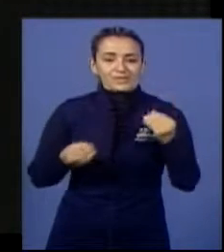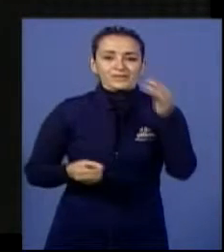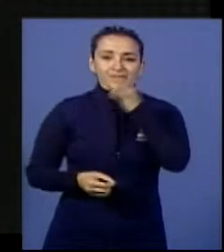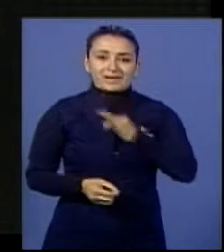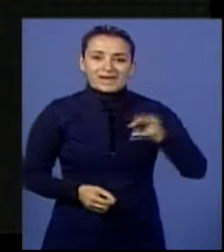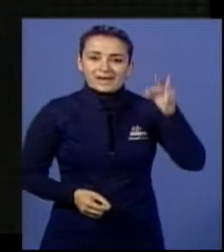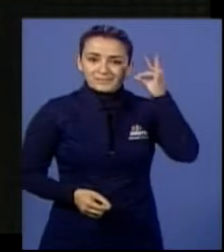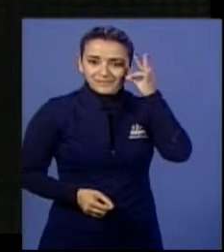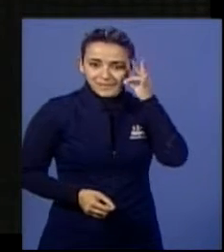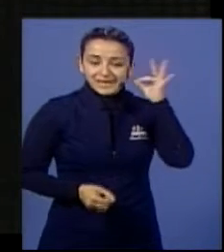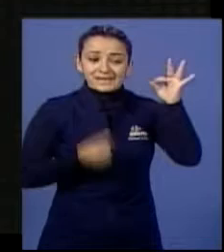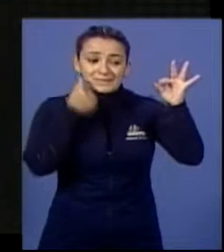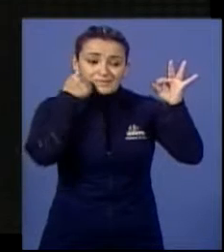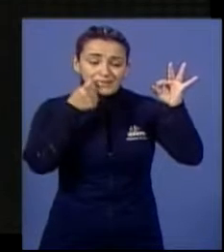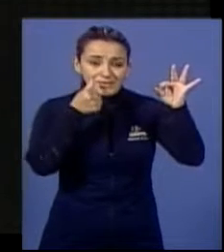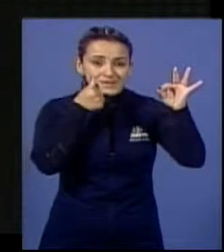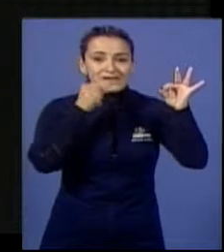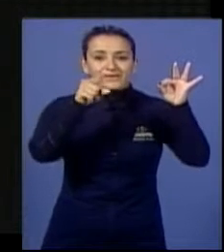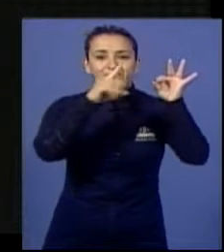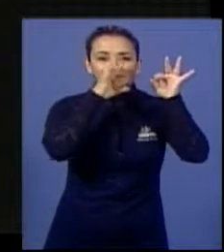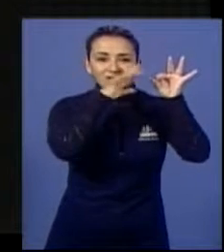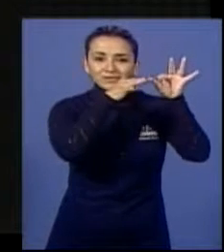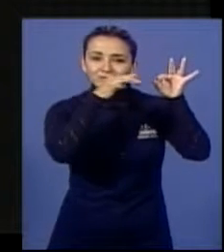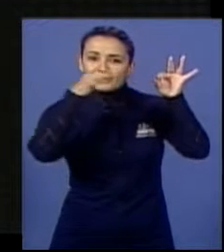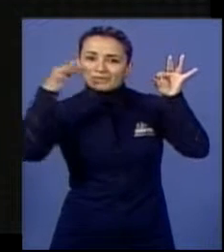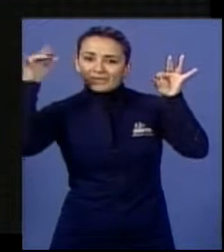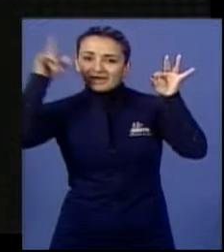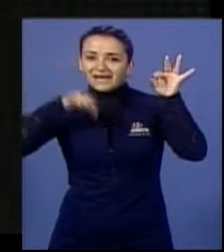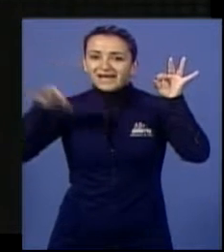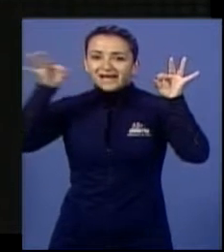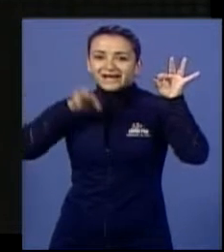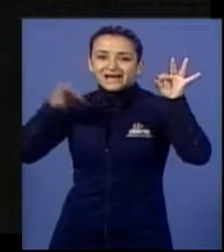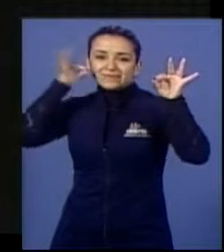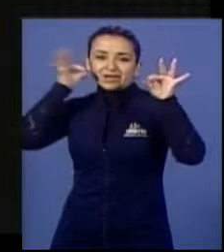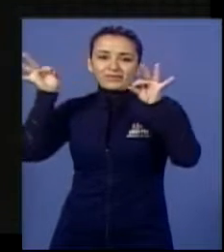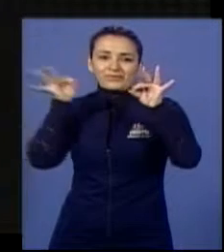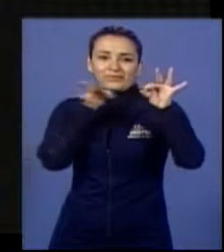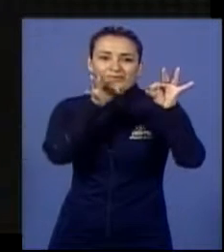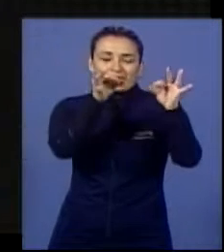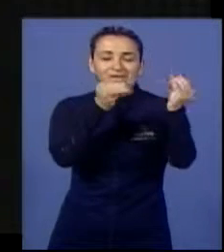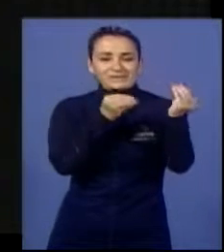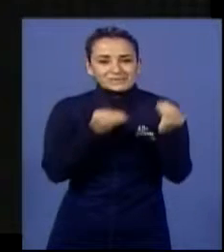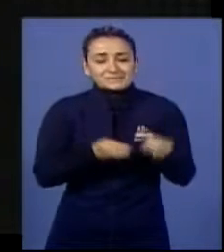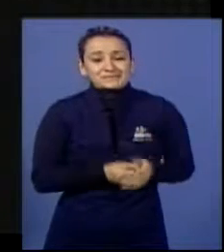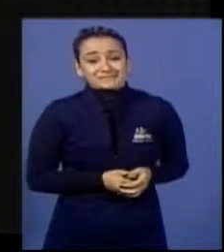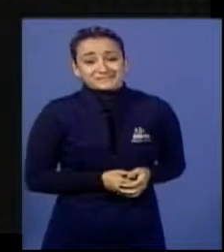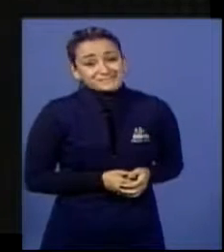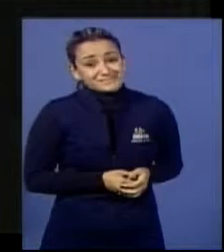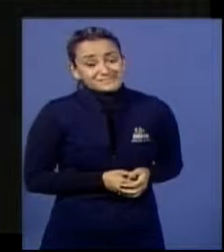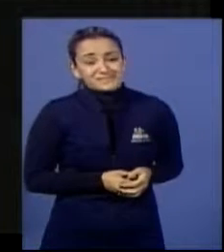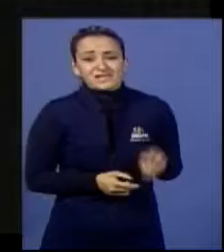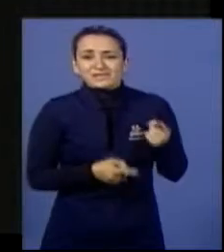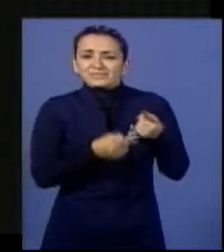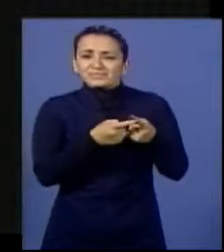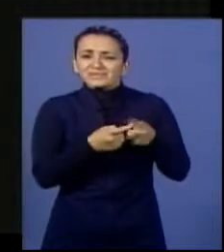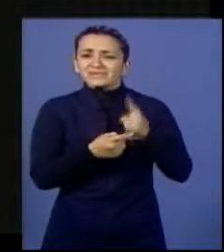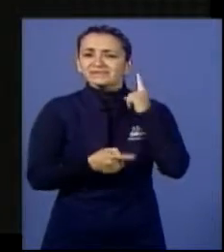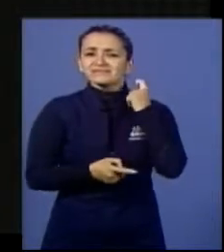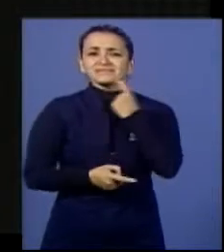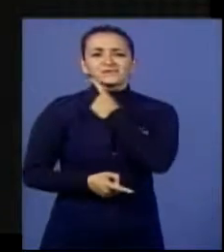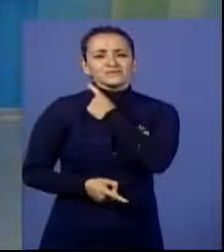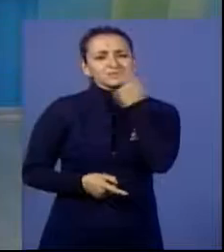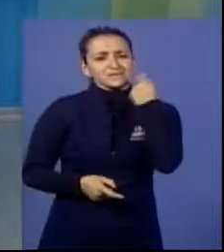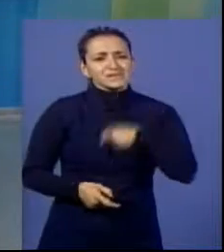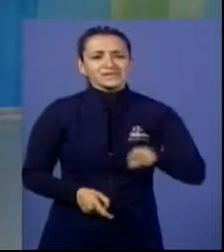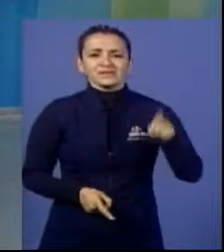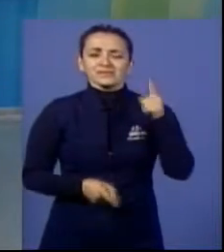vai atrás que o cheirinho fica no ar. Por causa do cheirinho. Então, por que que a gente usa perfume, né? É, né? Encobre o nosso feromônio. Que coisa, né? Que coisa,